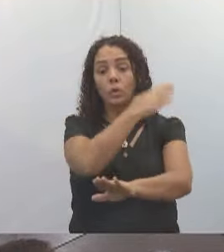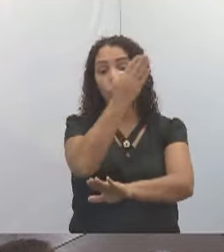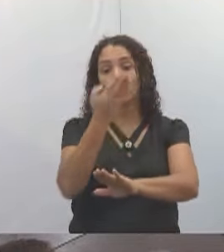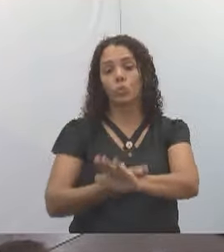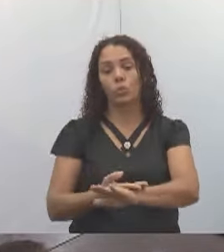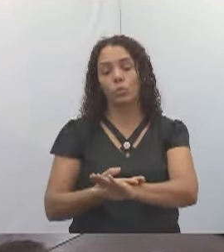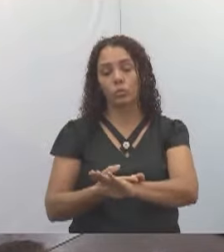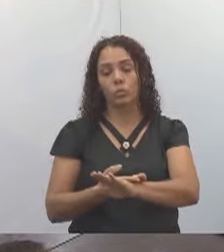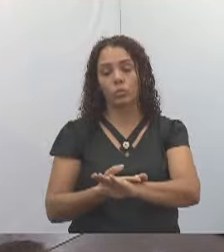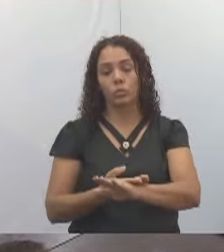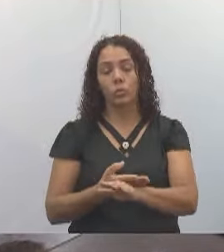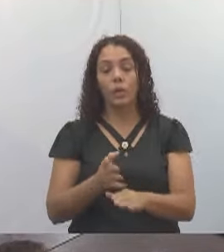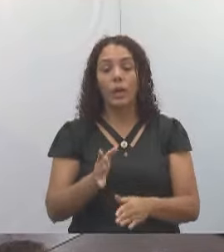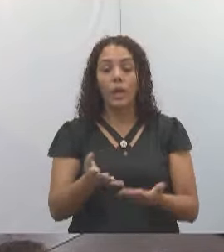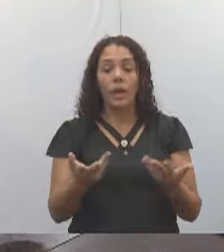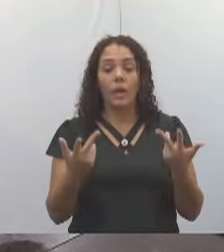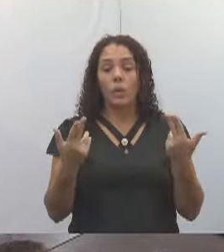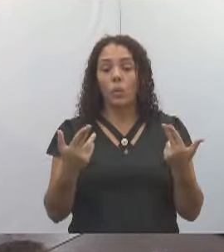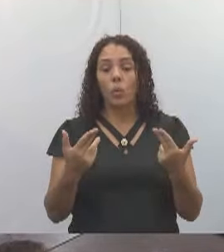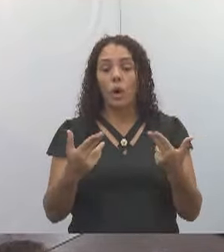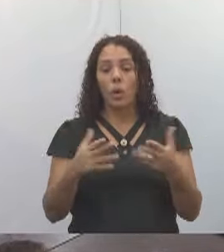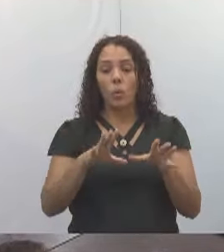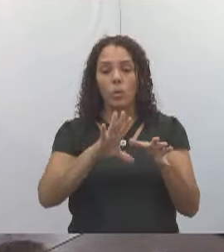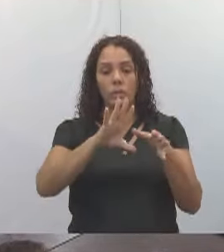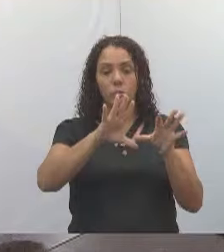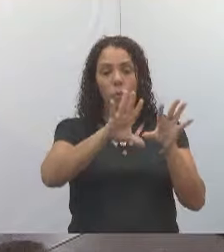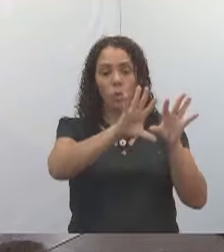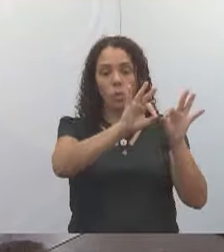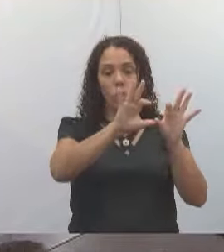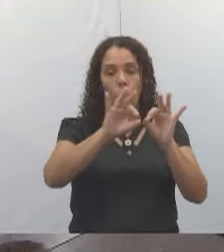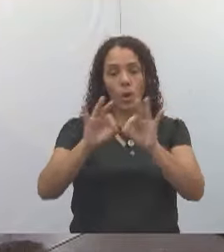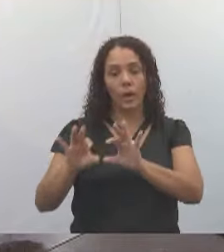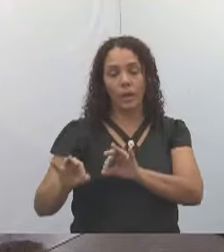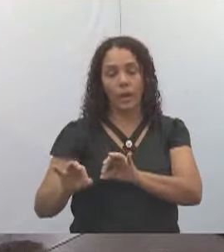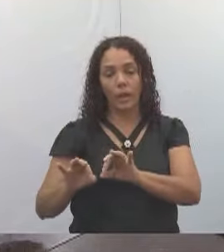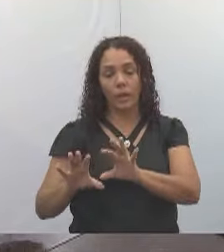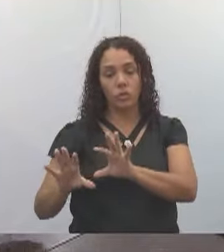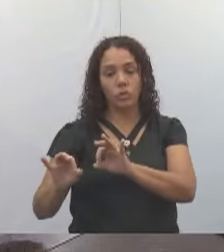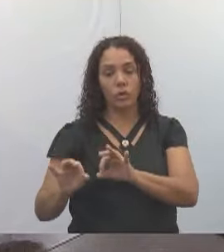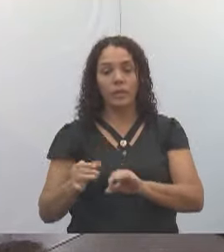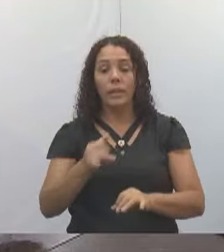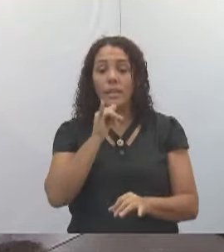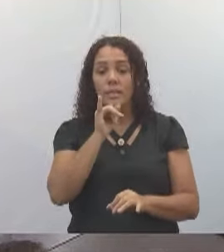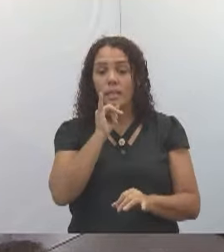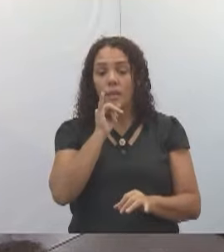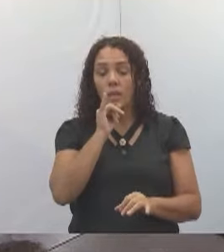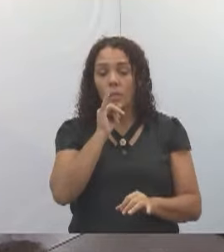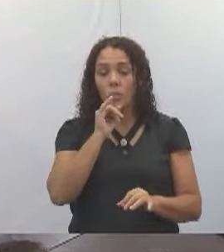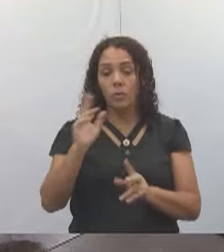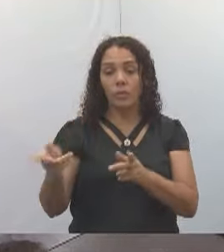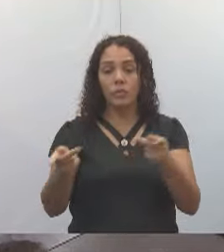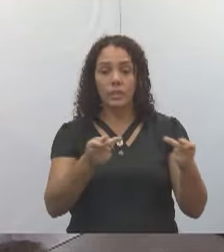pode corrente. É o bom senso, ninguém vai denunciar uma pessoa que prendeu o animal uma horinha porque está com visita, alguma coisa,